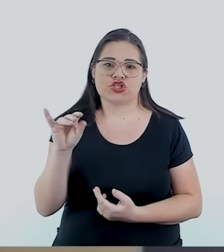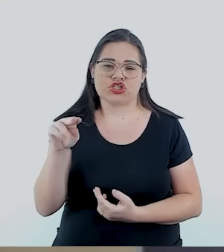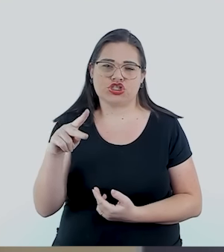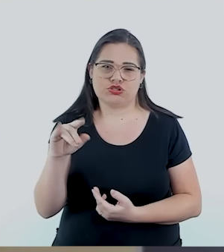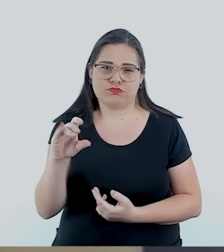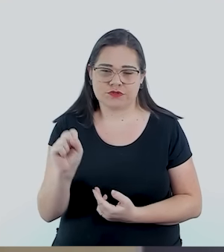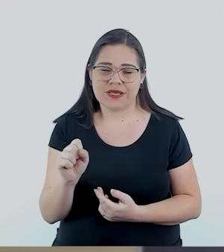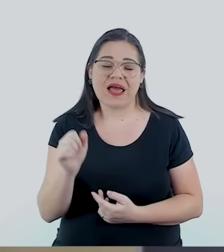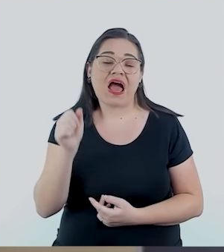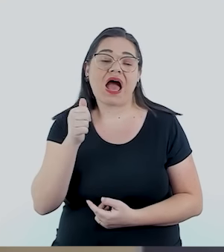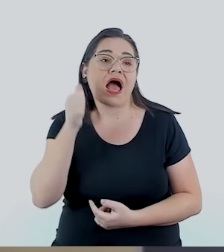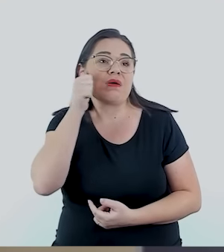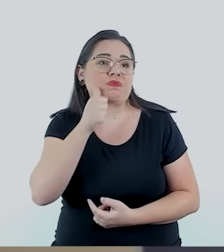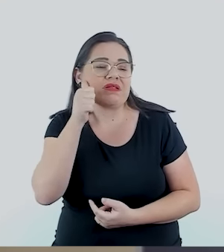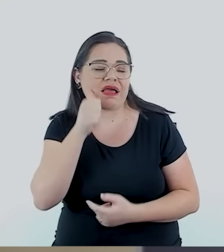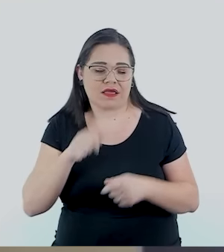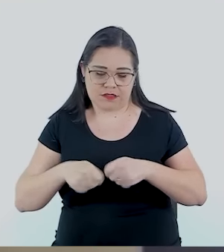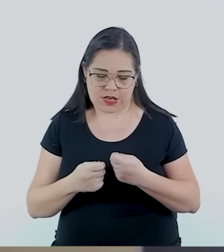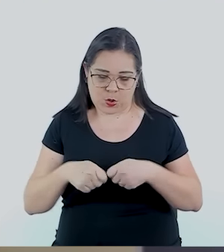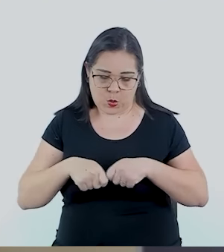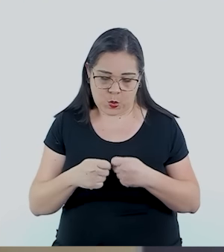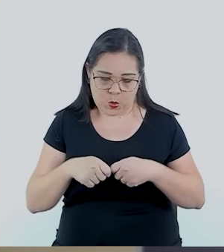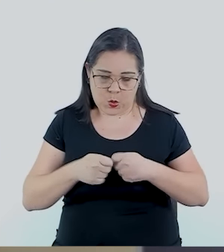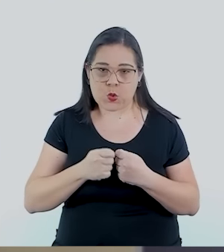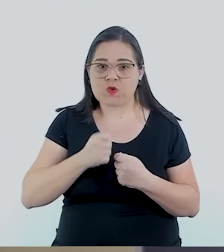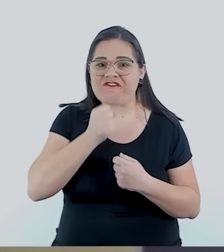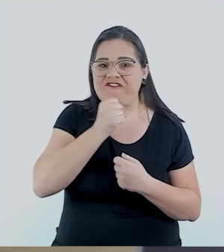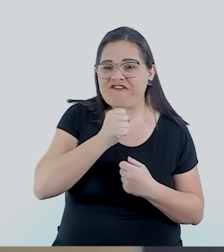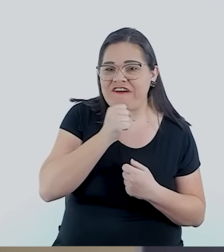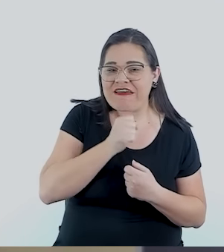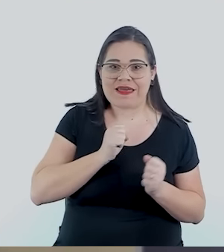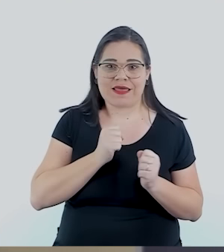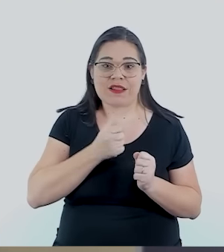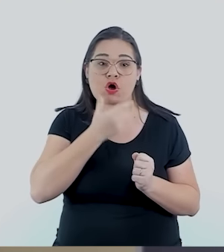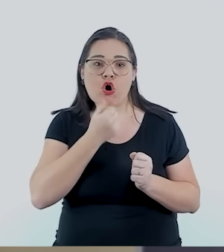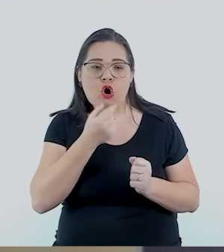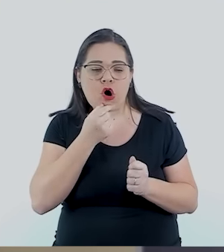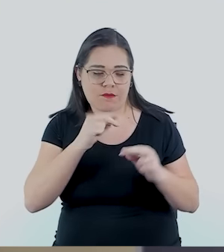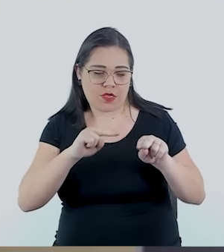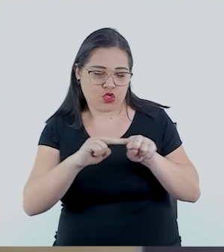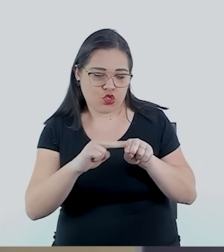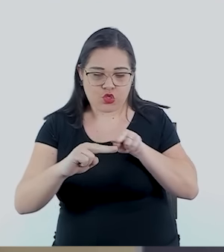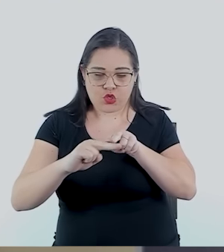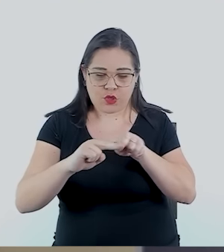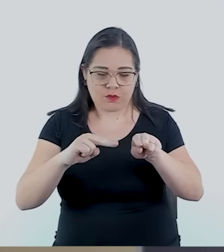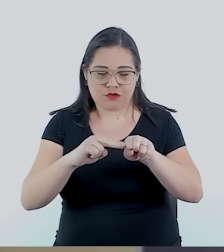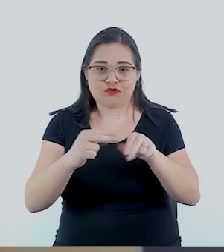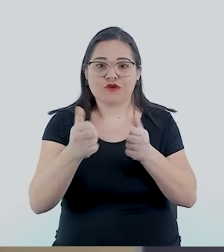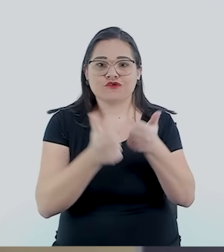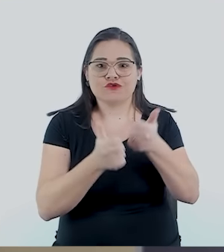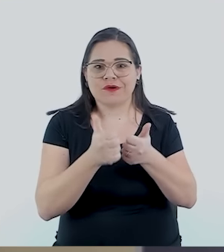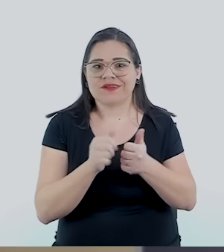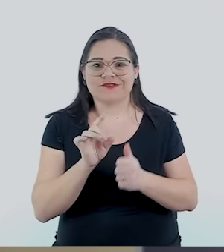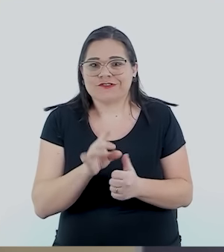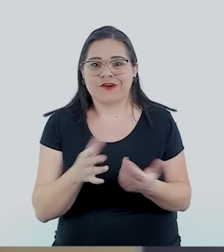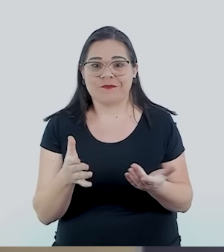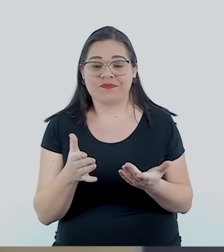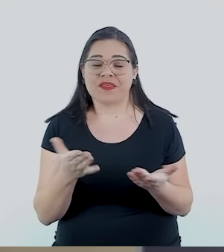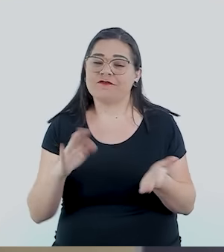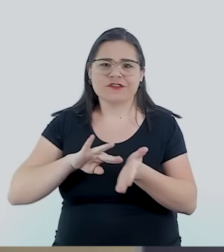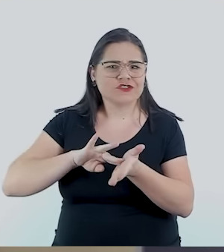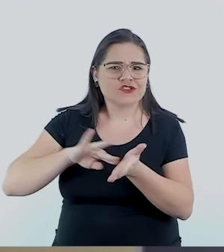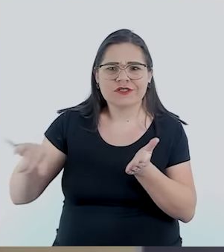vô jogando dominó enfim mas uma questão também que de que a gente vai sendo eh tirado dos mercados né e e